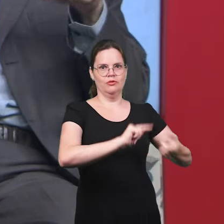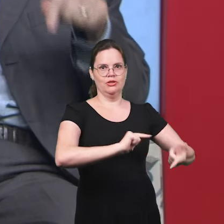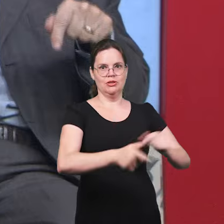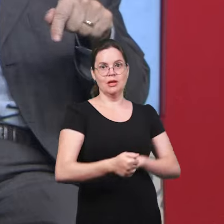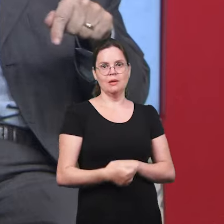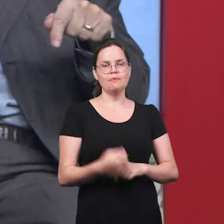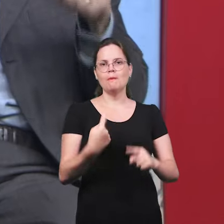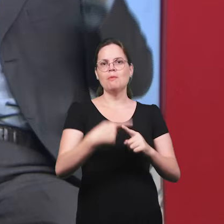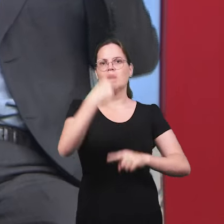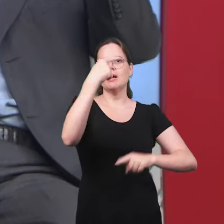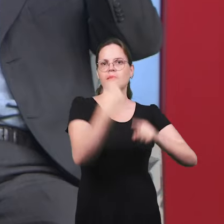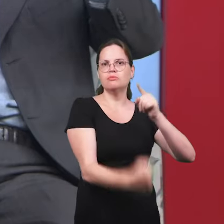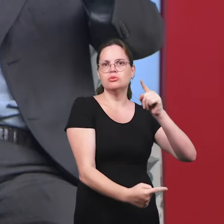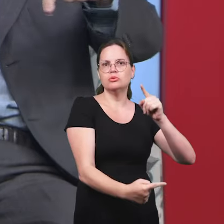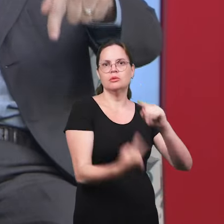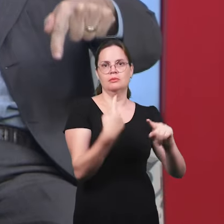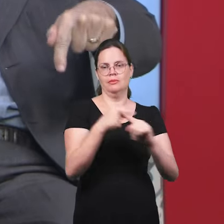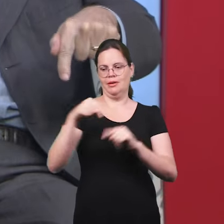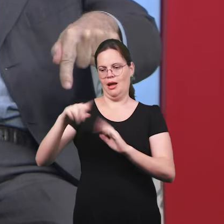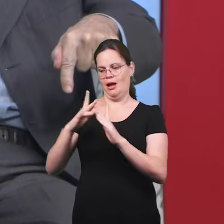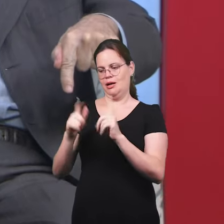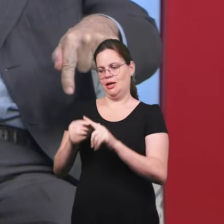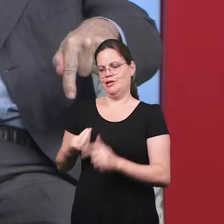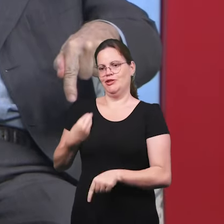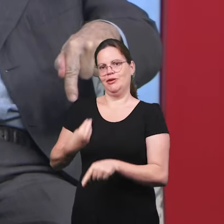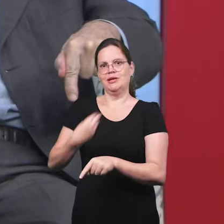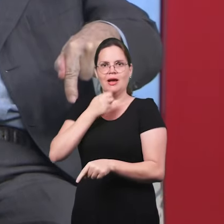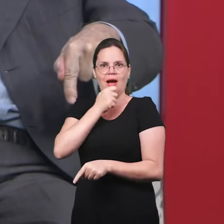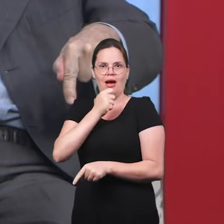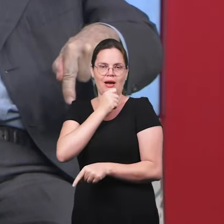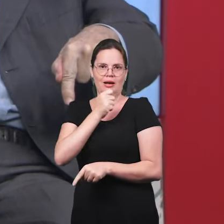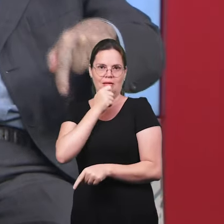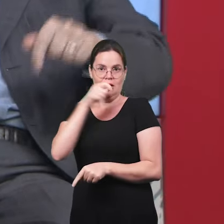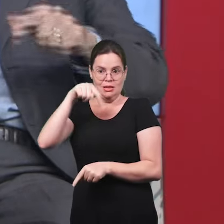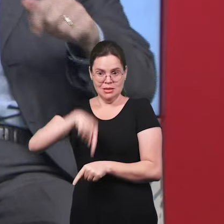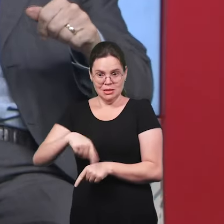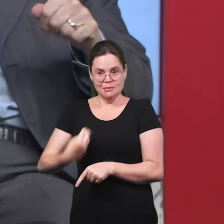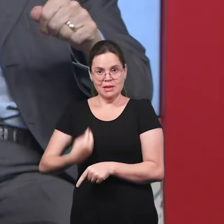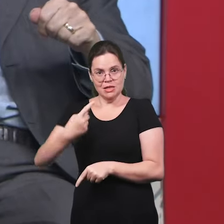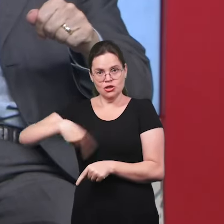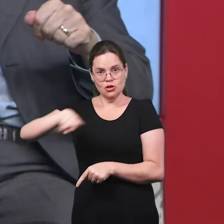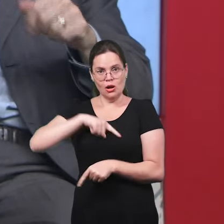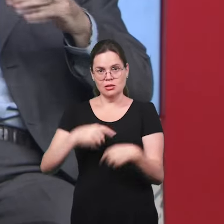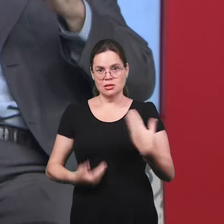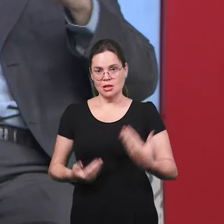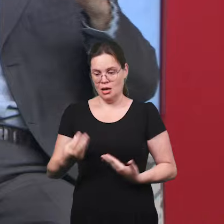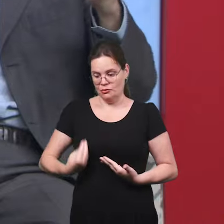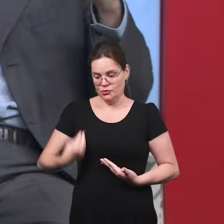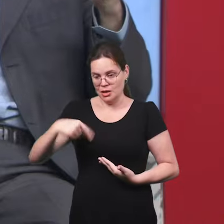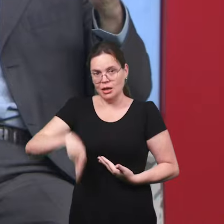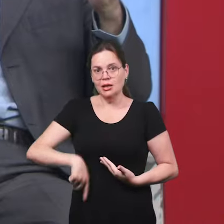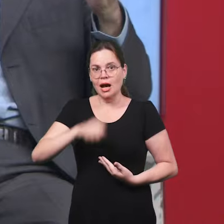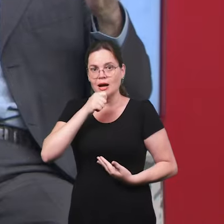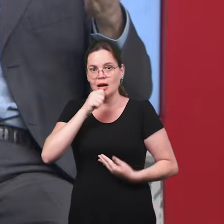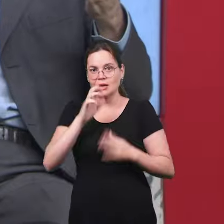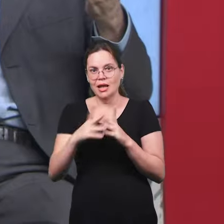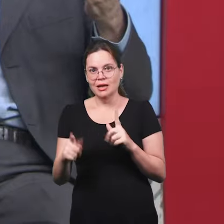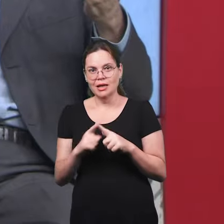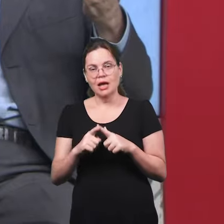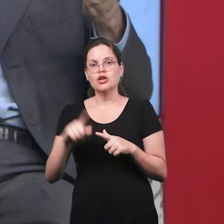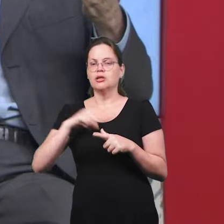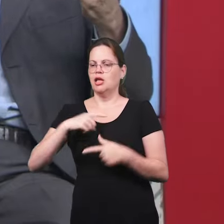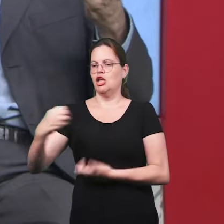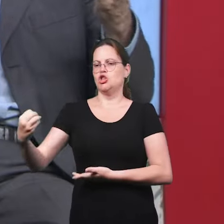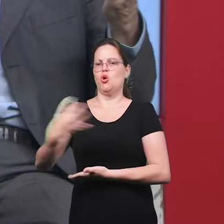face da terra. Enquanto a igreja está aqui, vigora o Novo Testamento. E no Novo Testamento, o único sacrifício